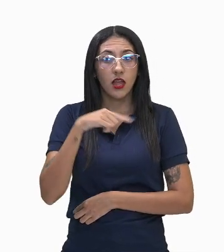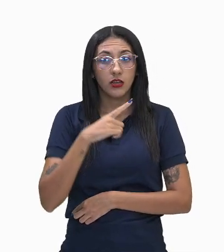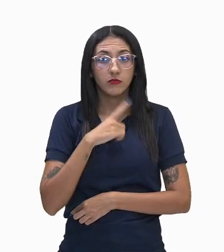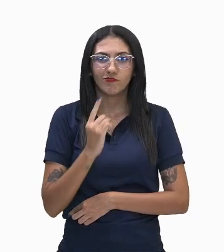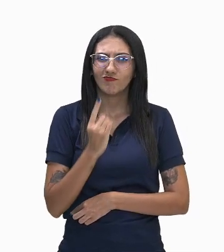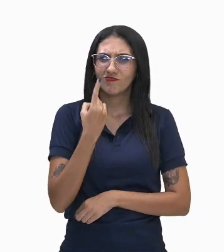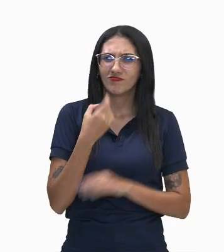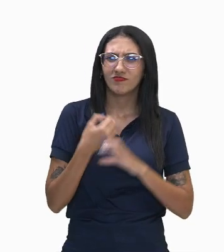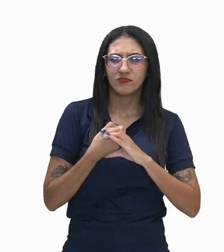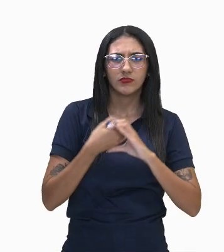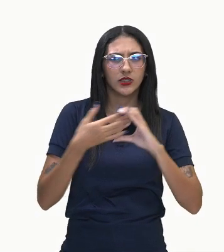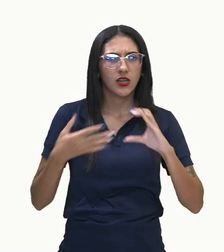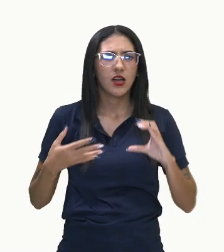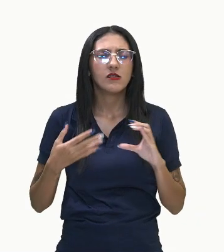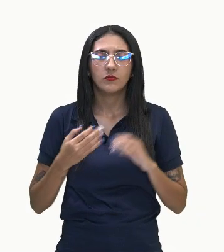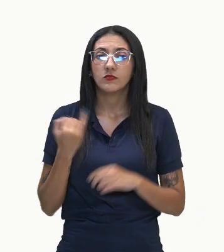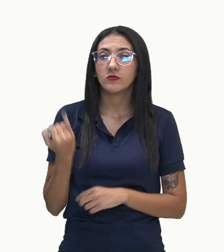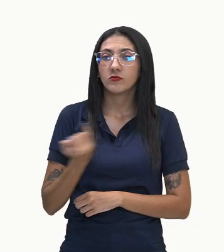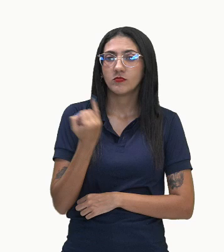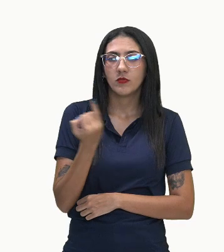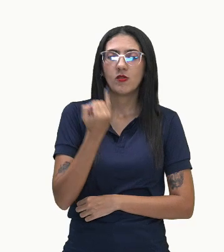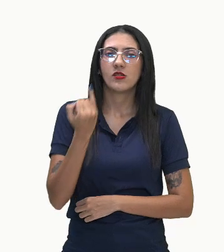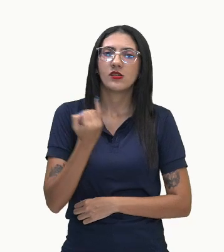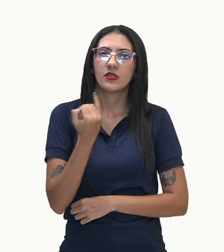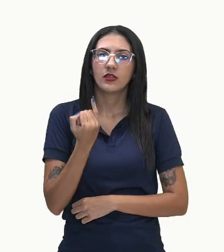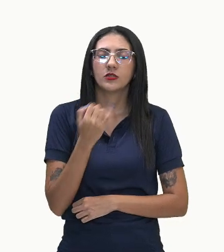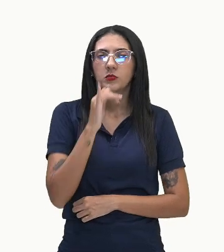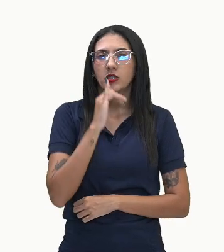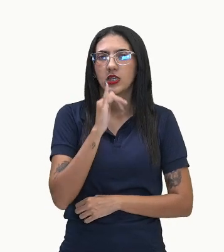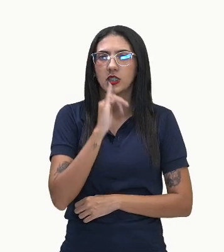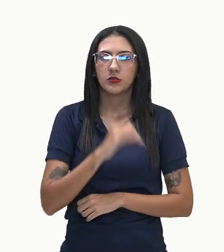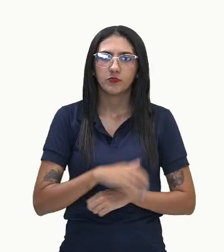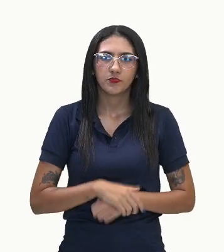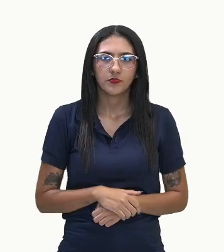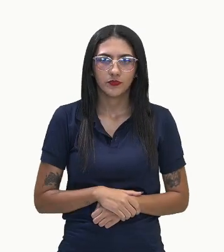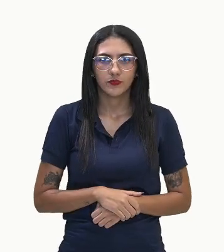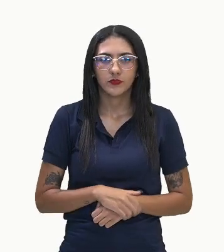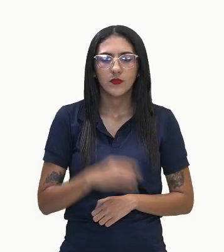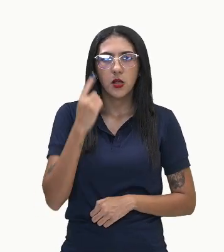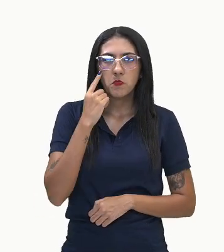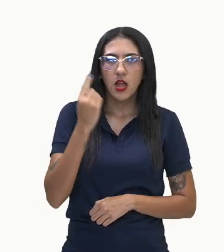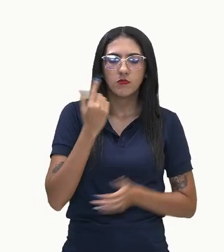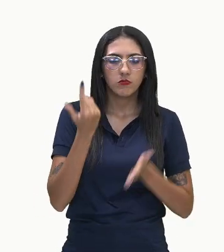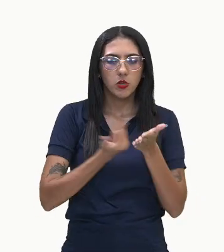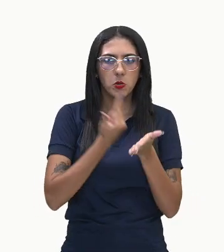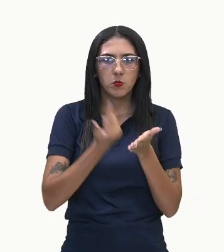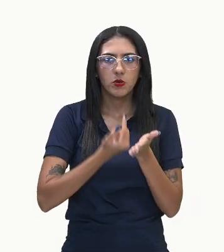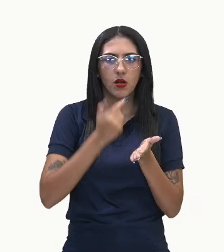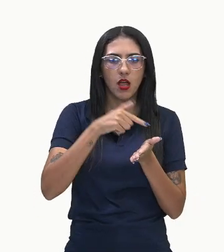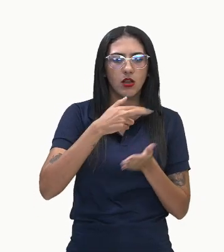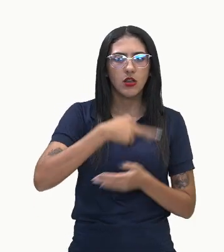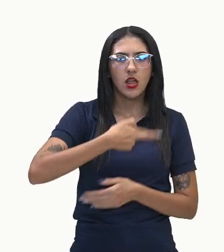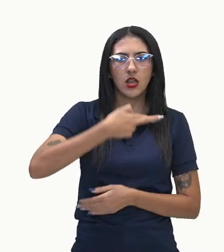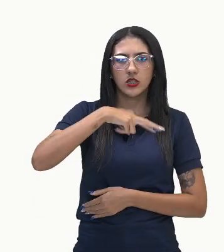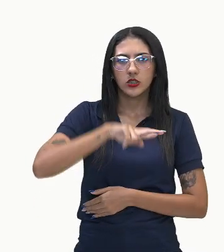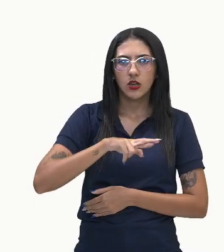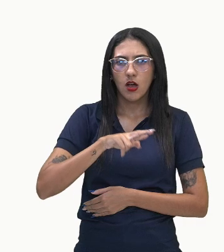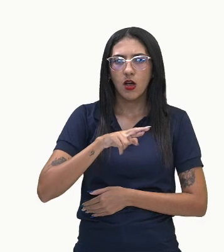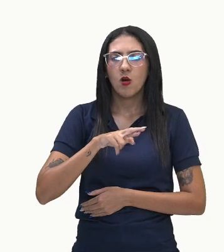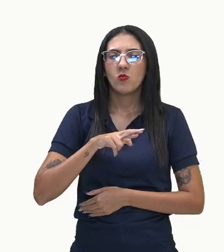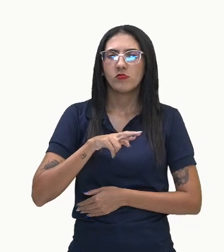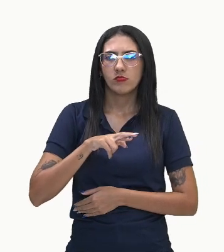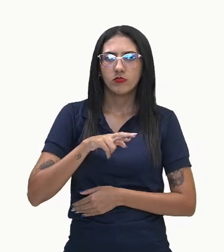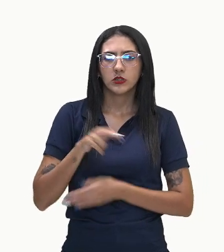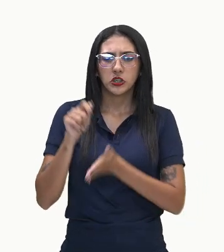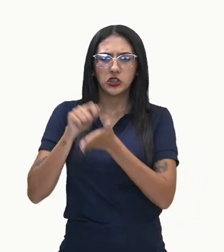critério. Uma coisa, de repente, é um livro, uma escritura religiosa, outra coisa é um livro religioso.